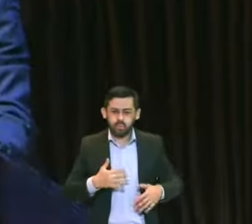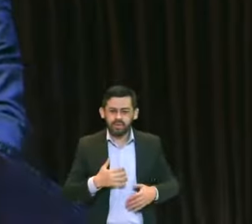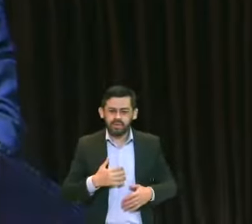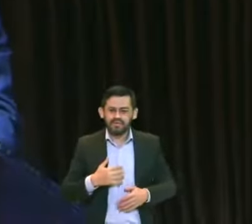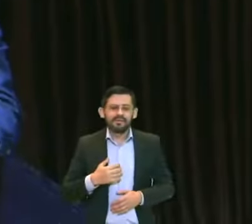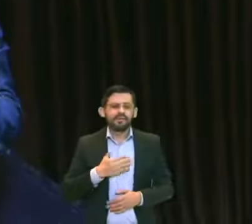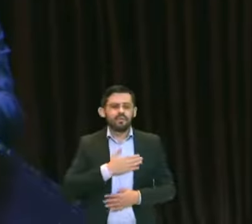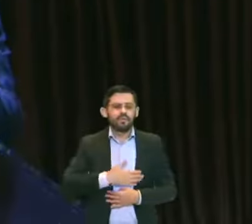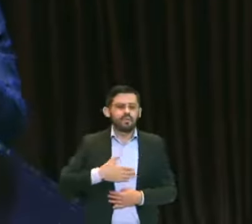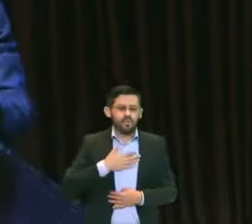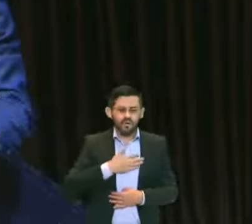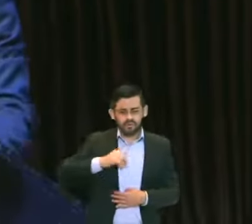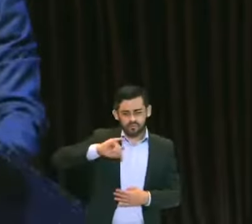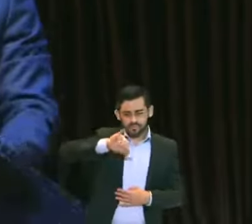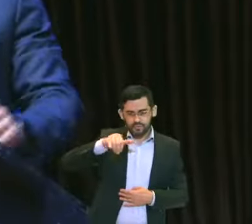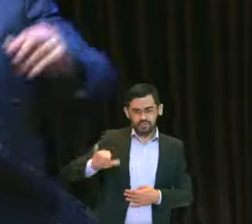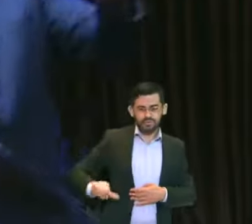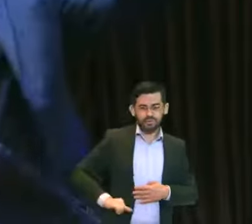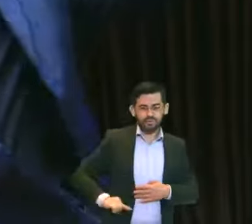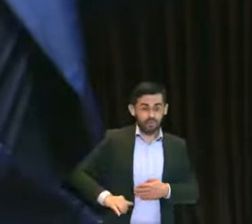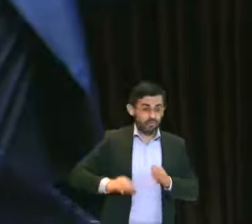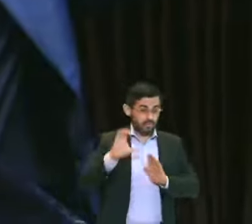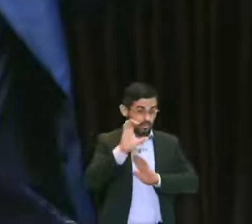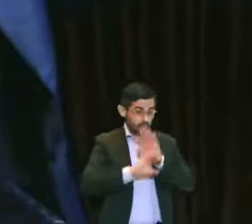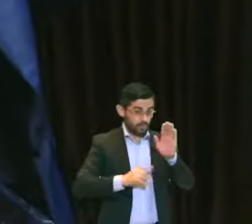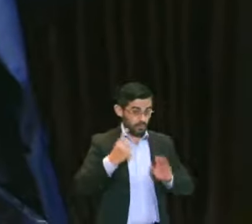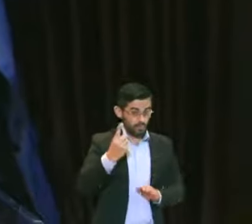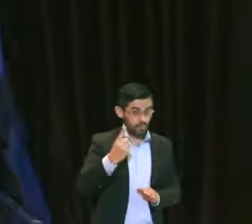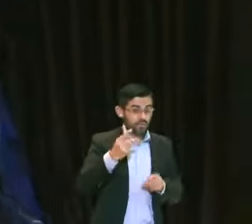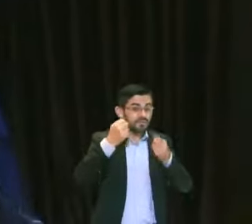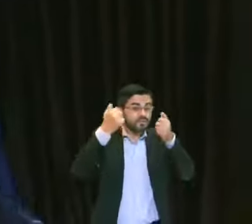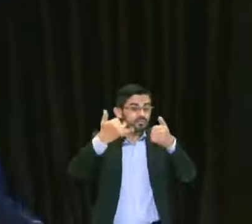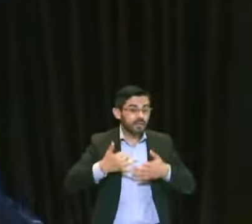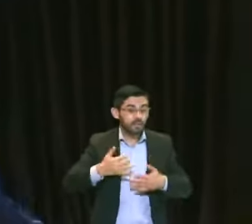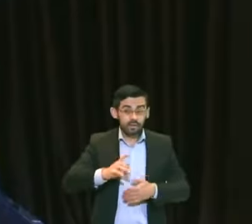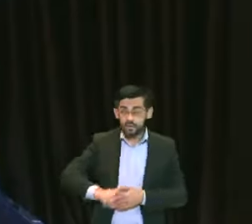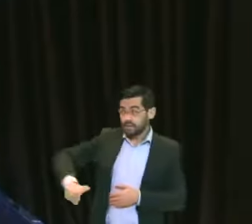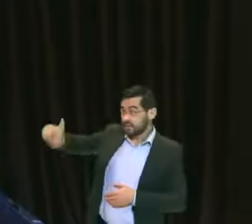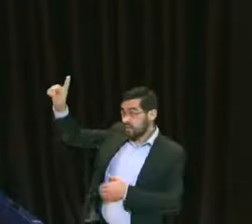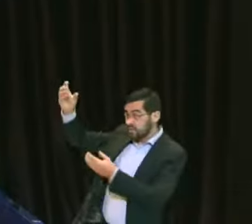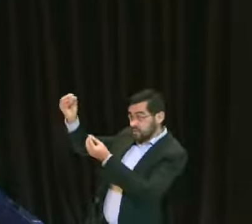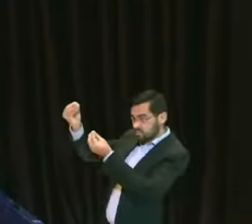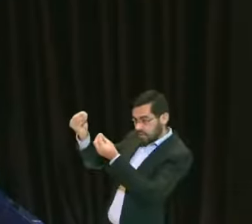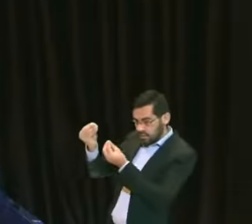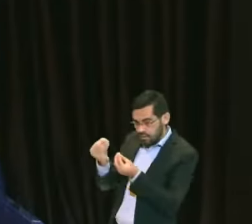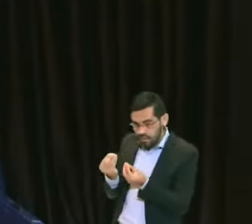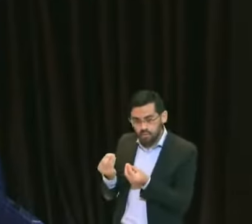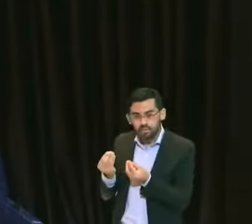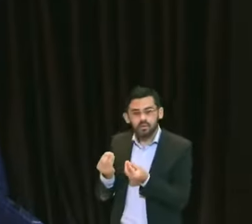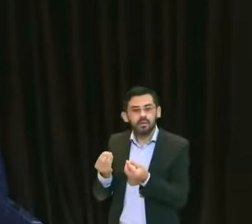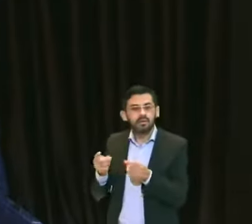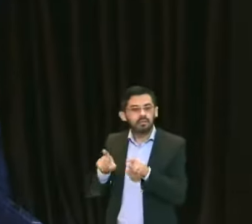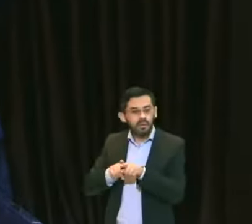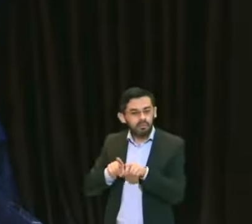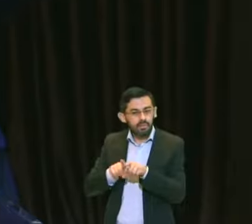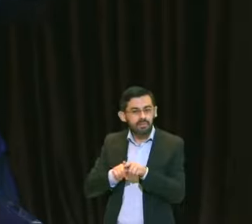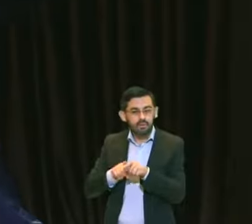Jó, quando no capítulo 1 ele diz: Deus deu, Deus tirou, louvado seja o nome